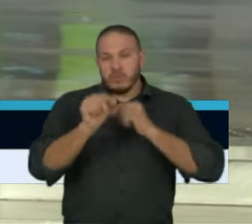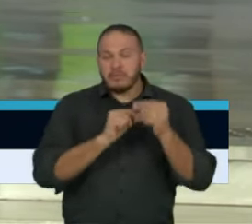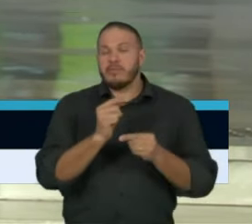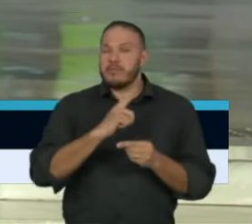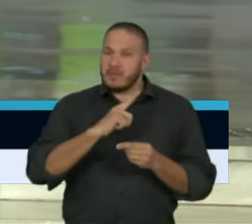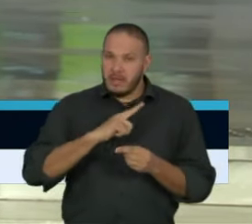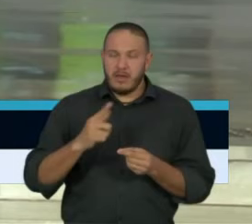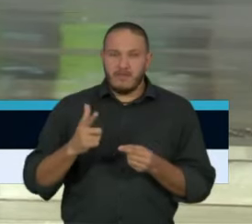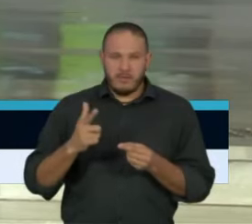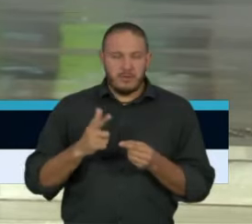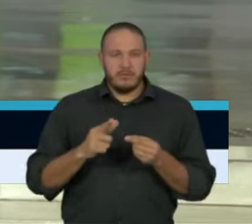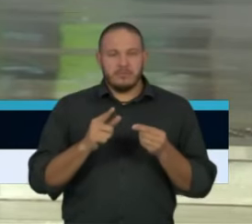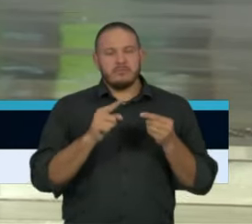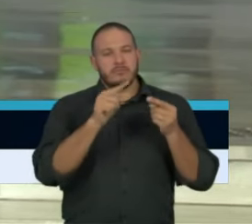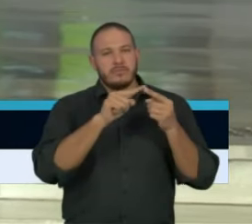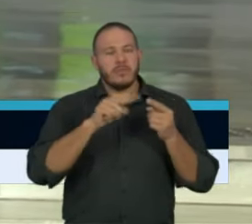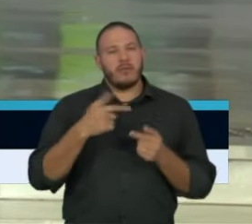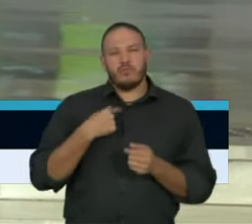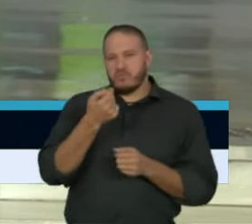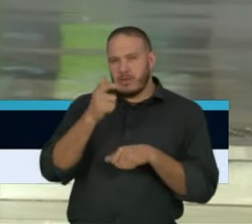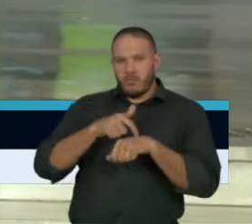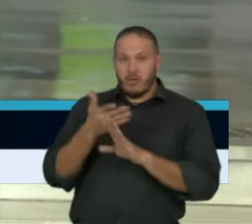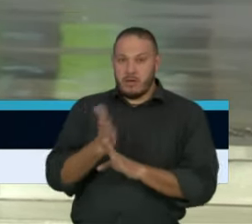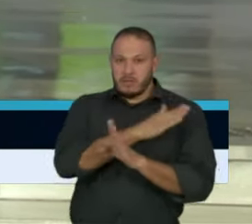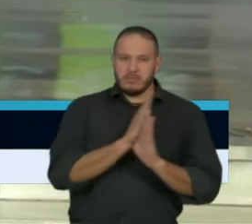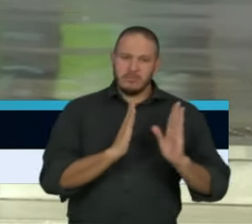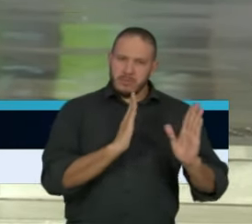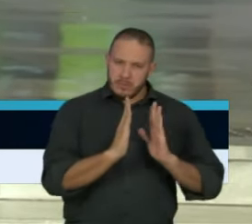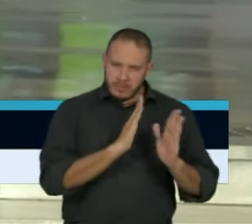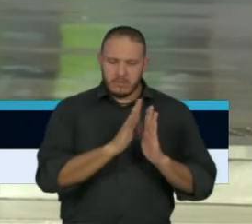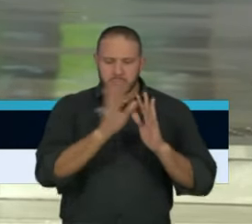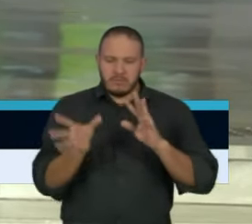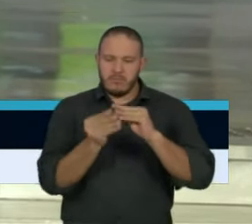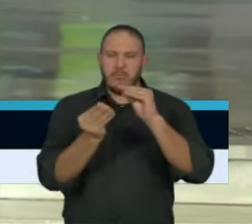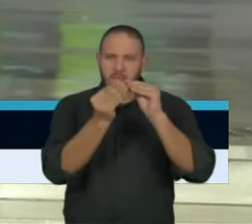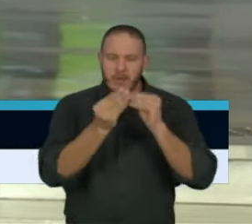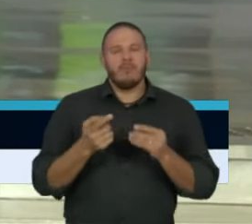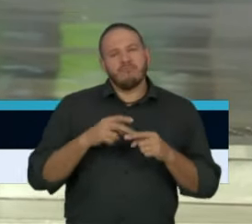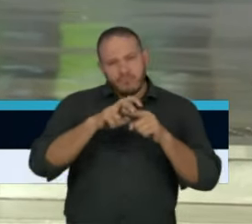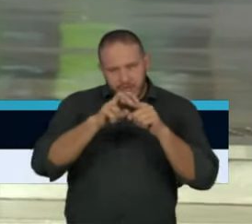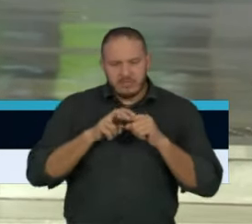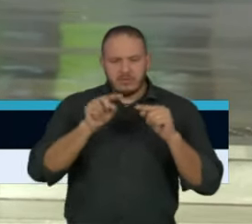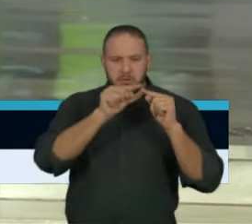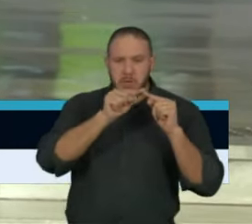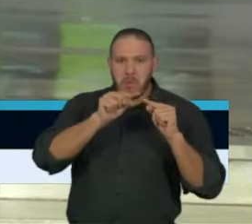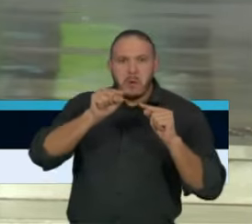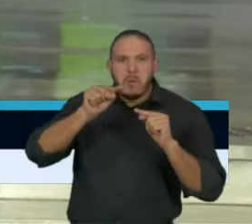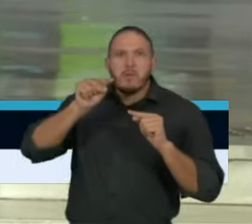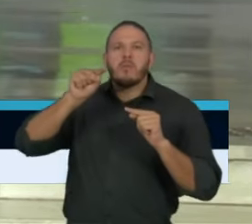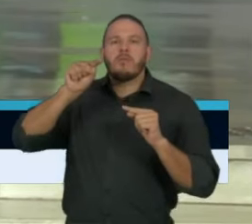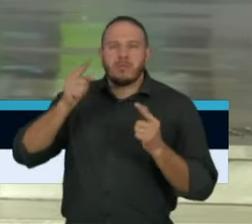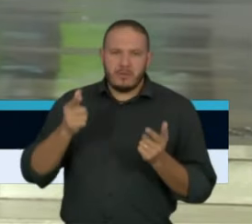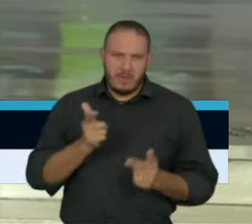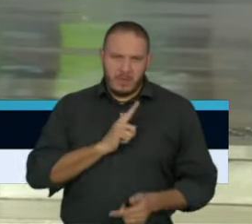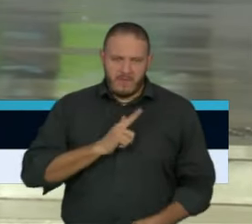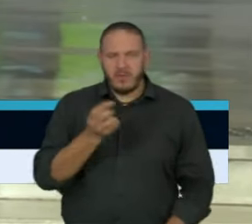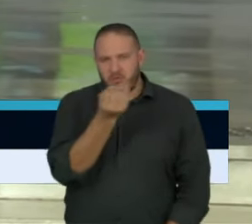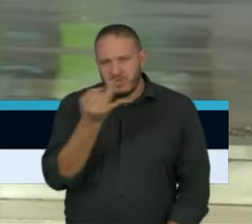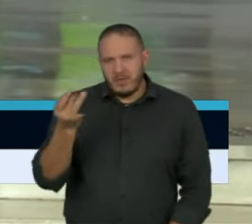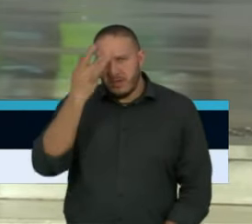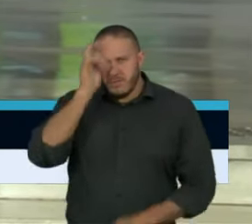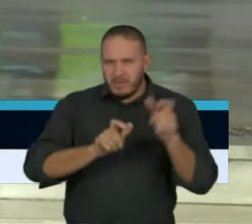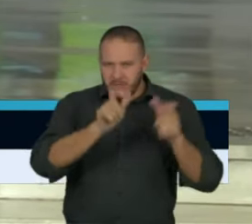na notificação anterior, e isso causou, então, um aumento, assim, súbito do número de casos. E